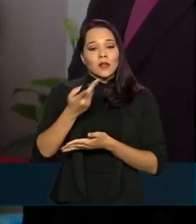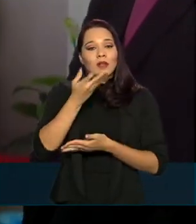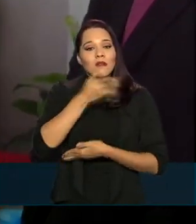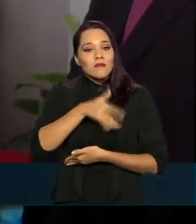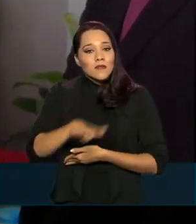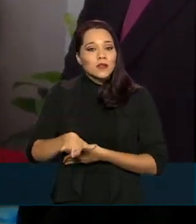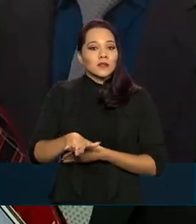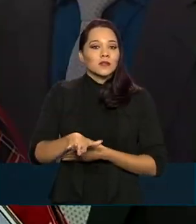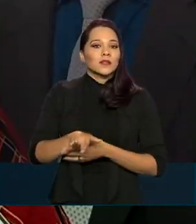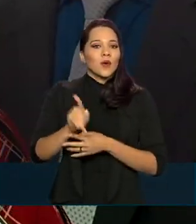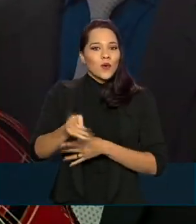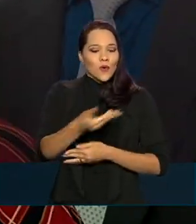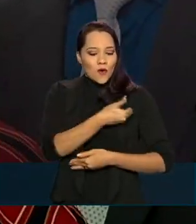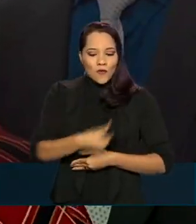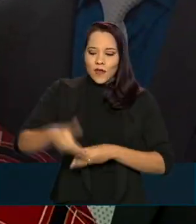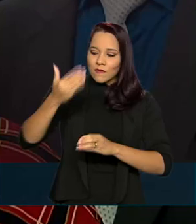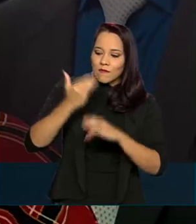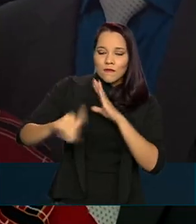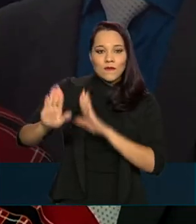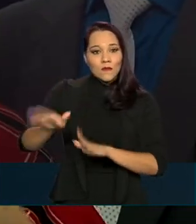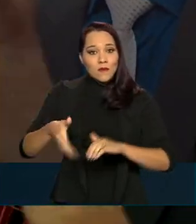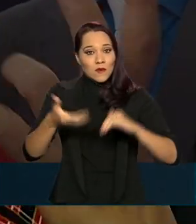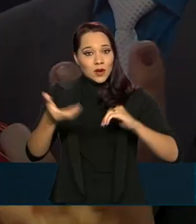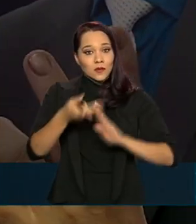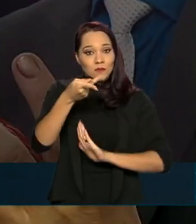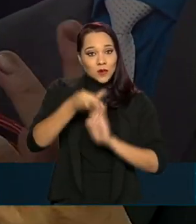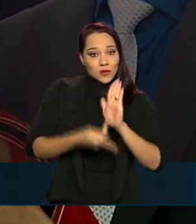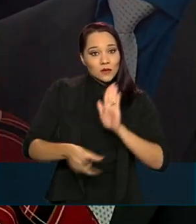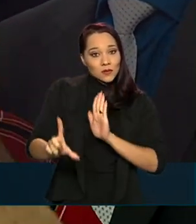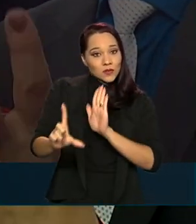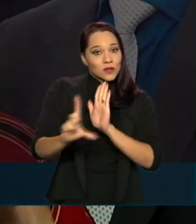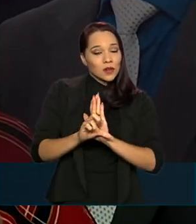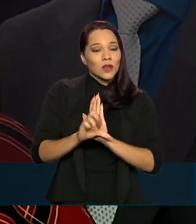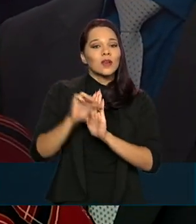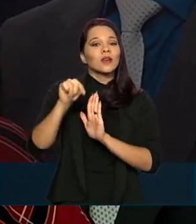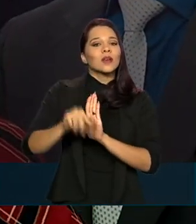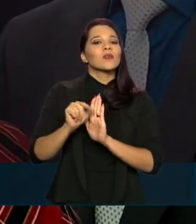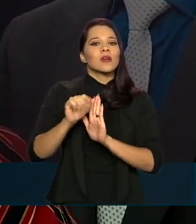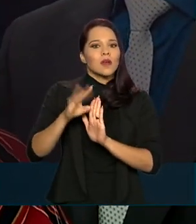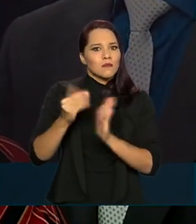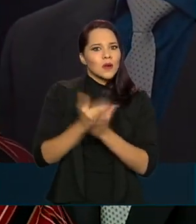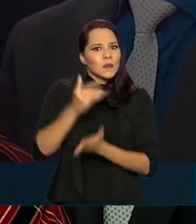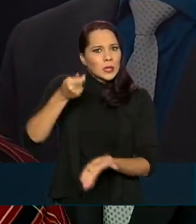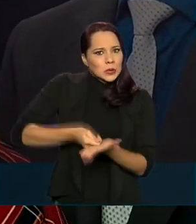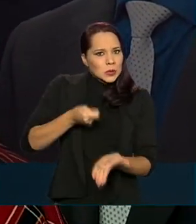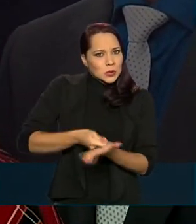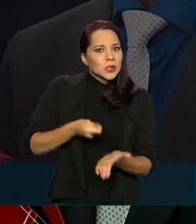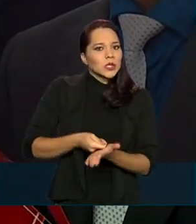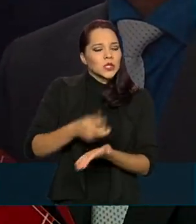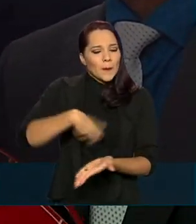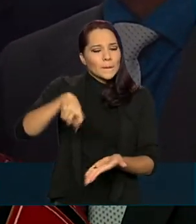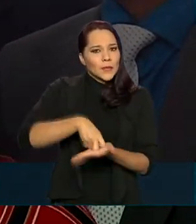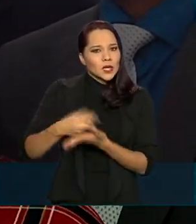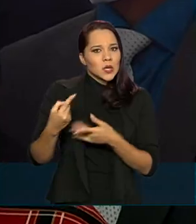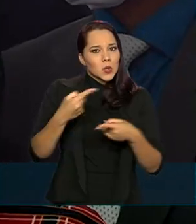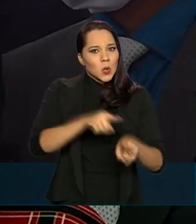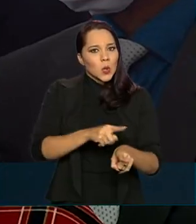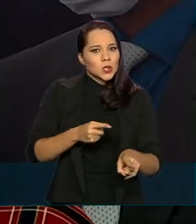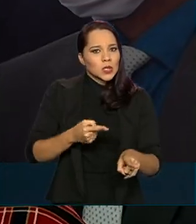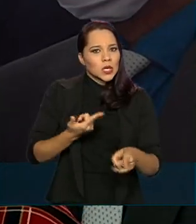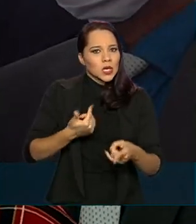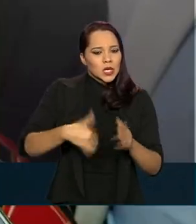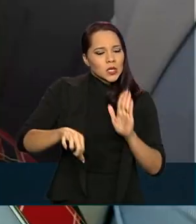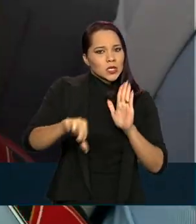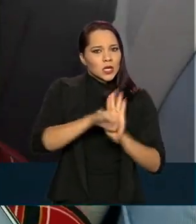governo enviou ao Congresso Nacional um projeto de lei para tornar mais duras as penas contra crimes de